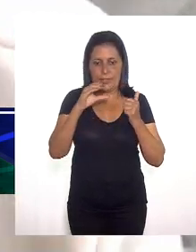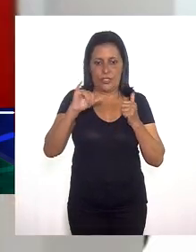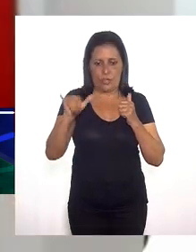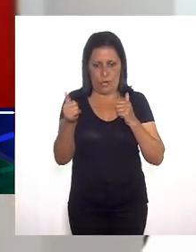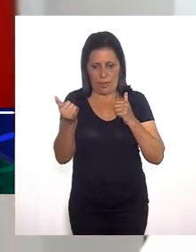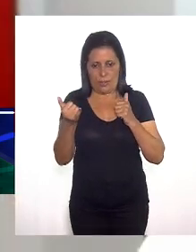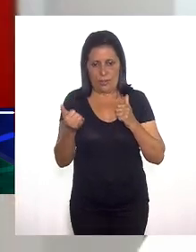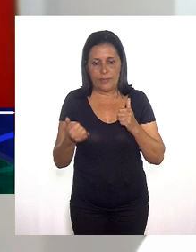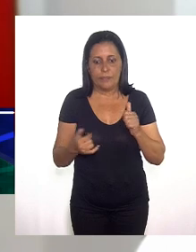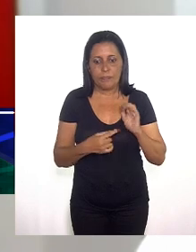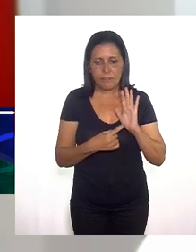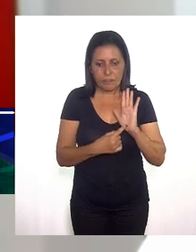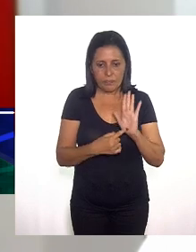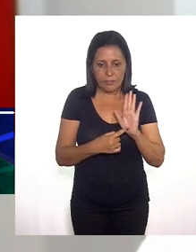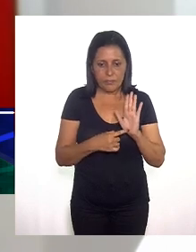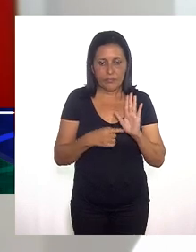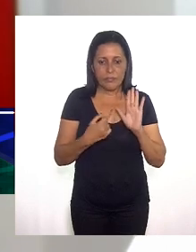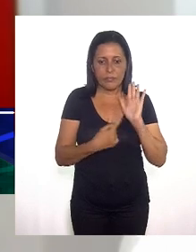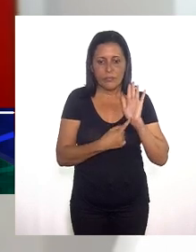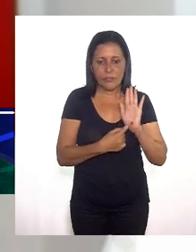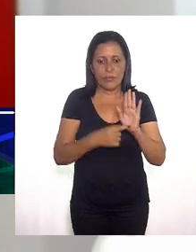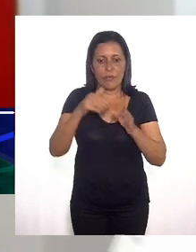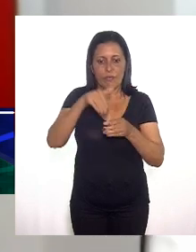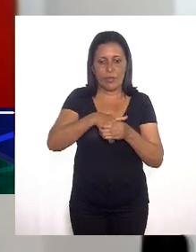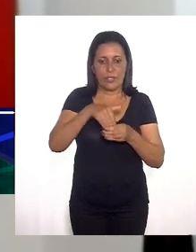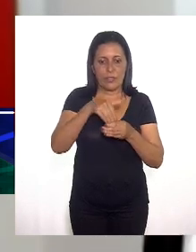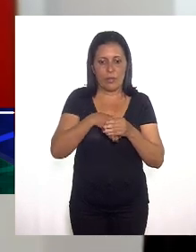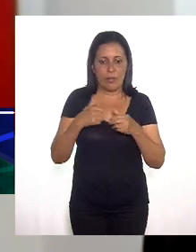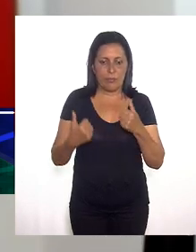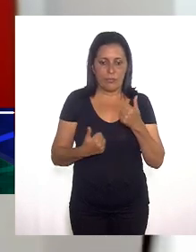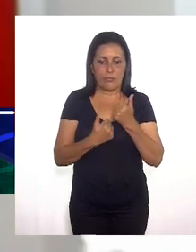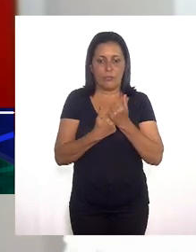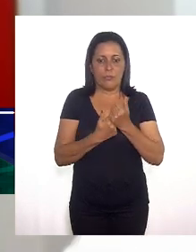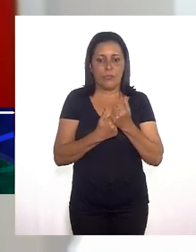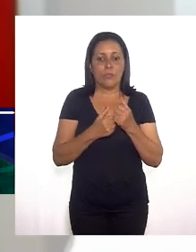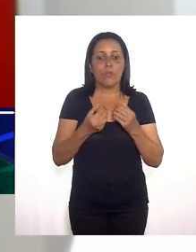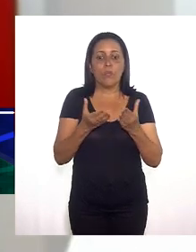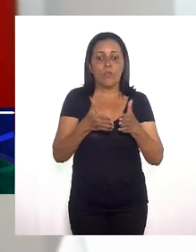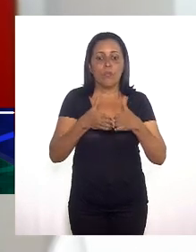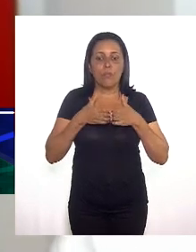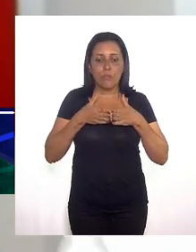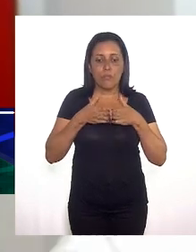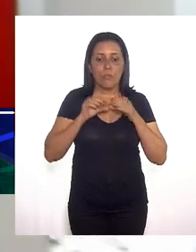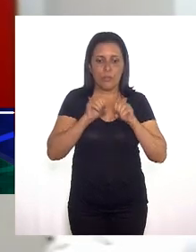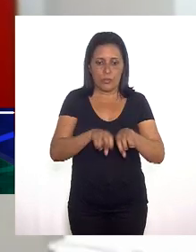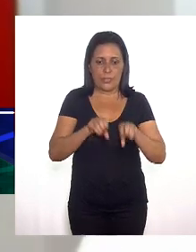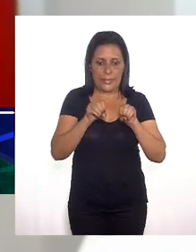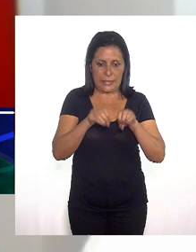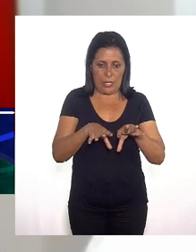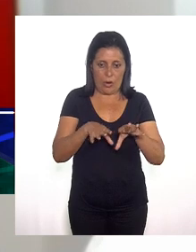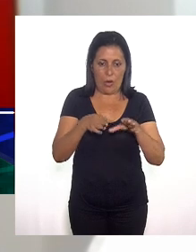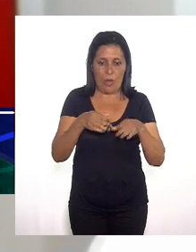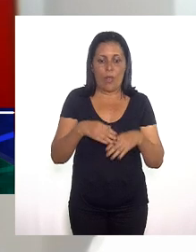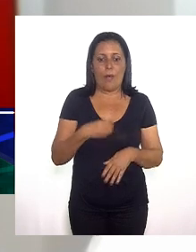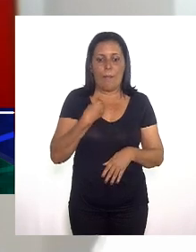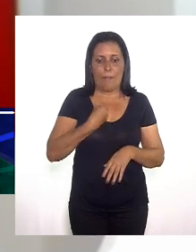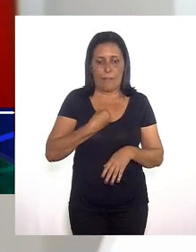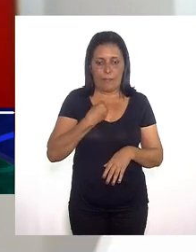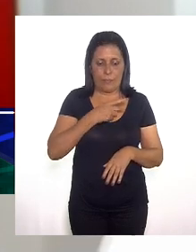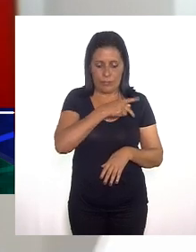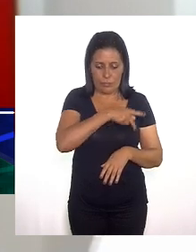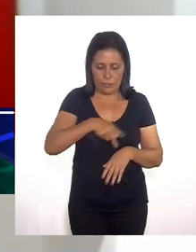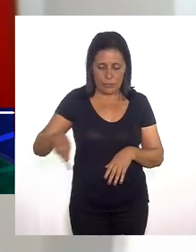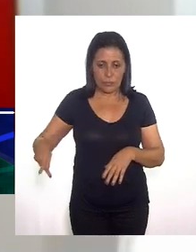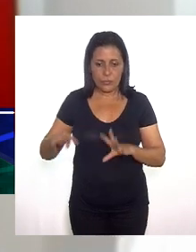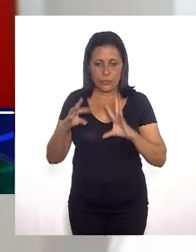Com os pareceres emitidos em votação, substitutivo com forma final de redação da Comissão de Constituição e Justiça, que a presidência defere. Se os que aprovam, eles